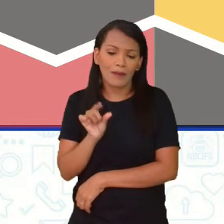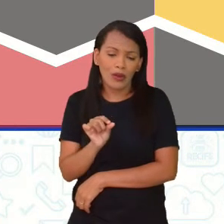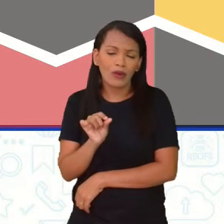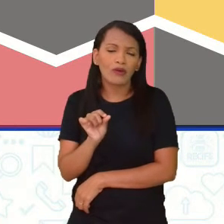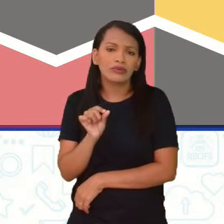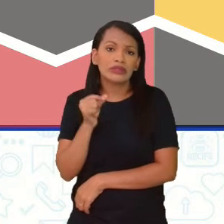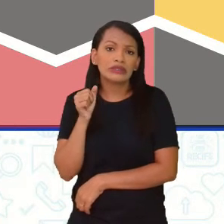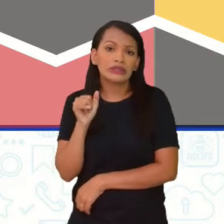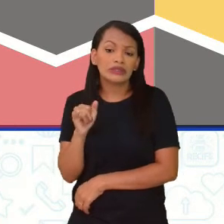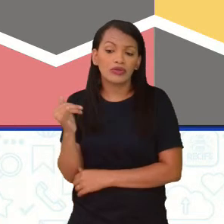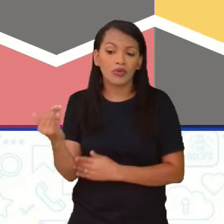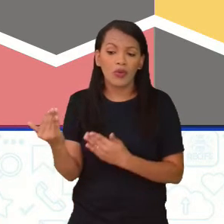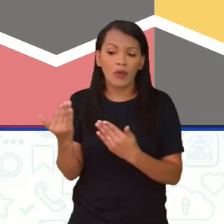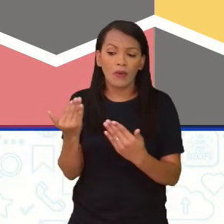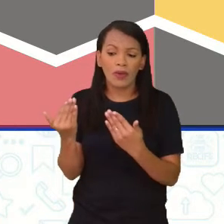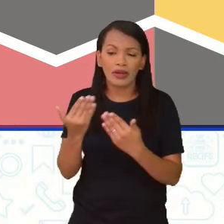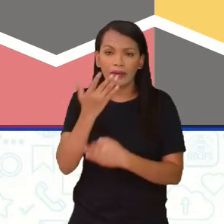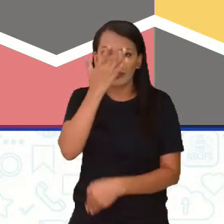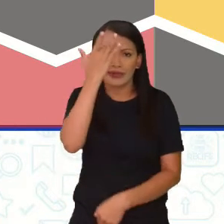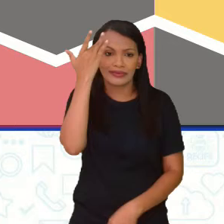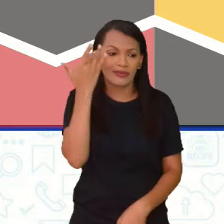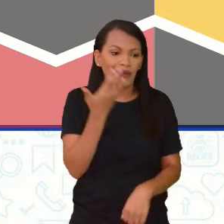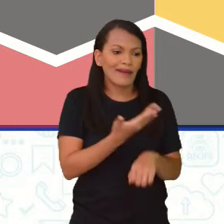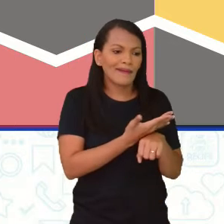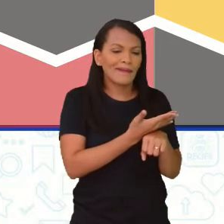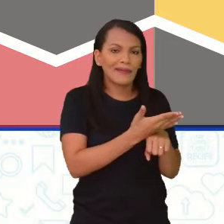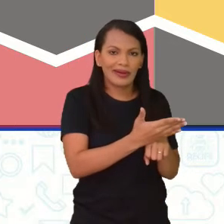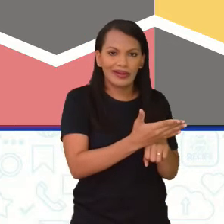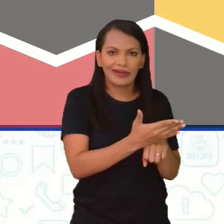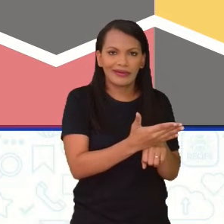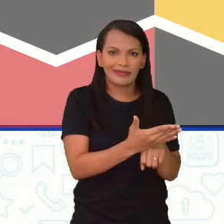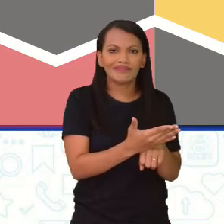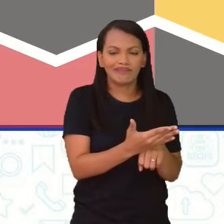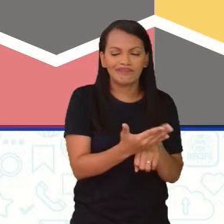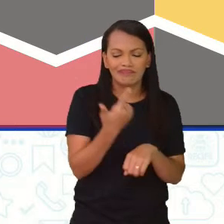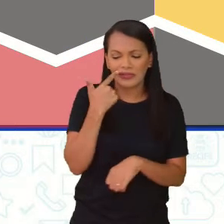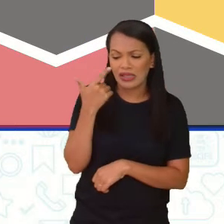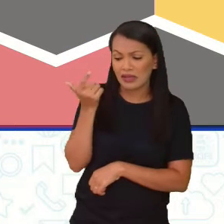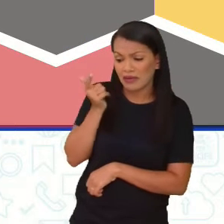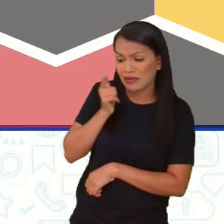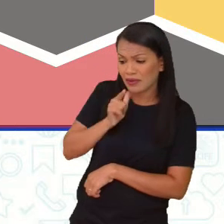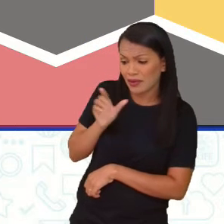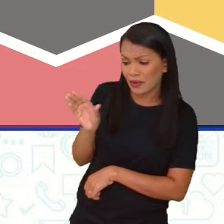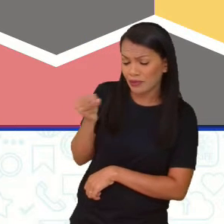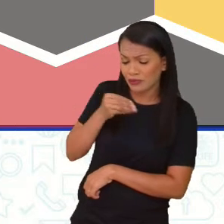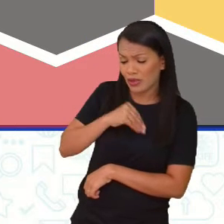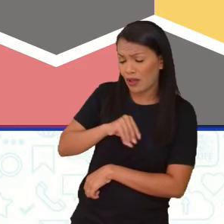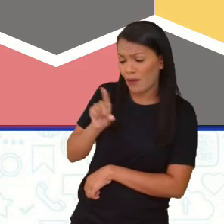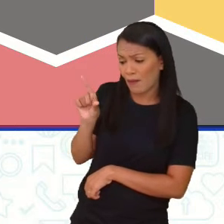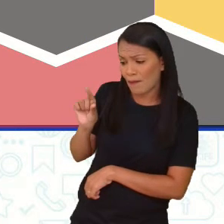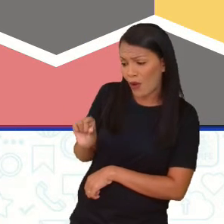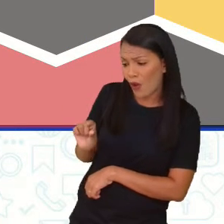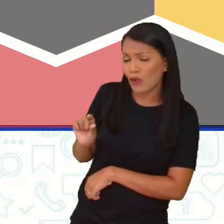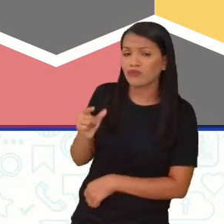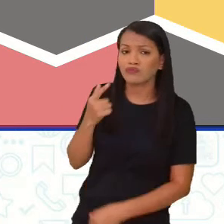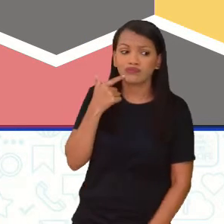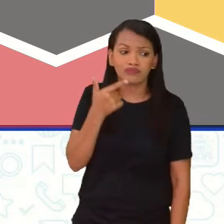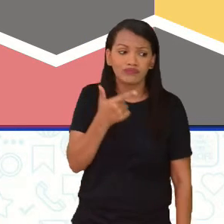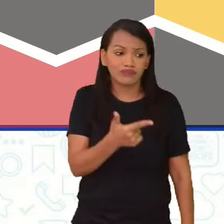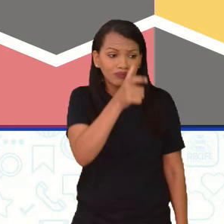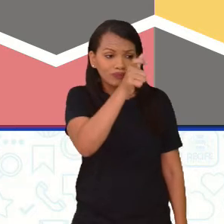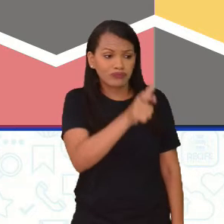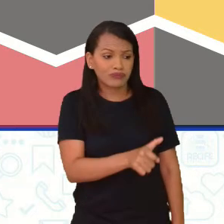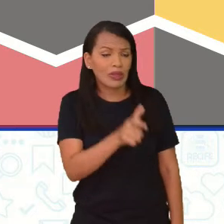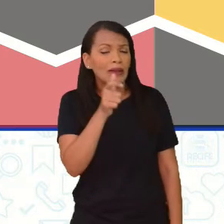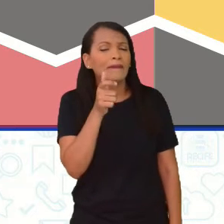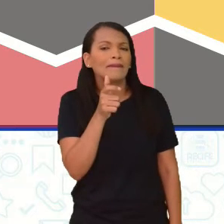em torno de 25 a 28%. E se essa pessoa negra em questão for mulher, o problema ainda